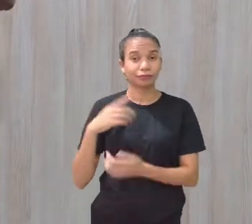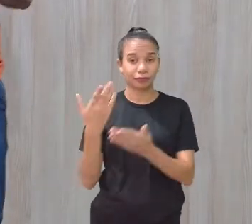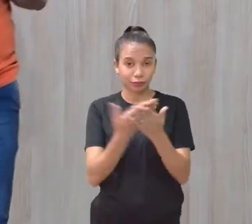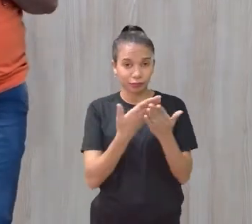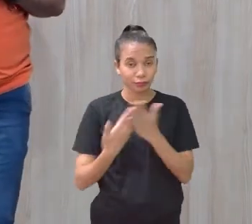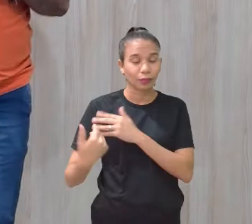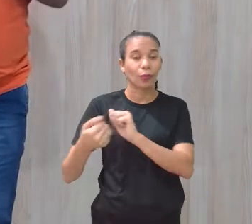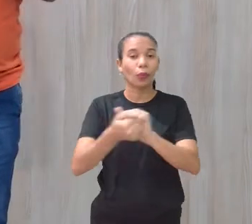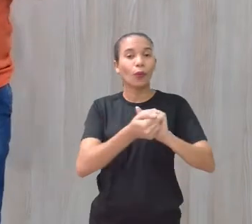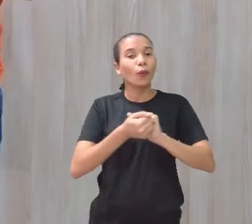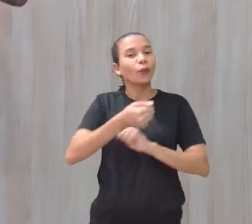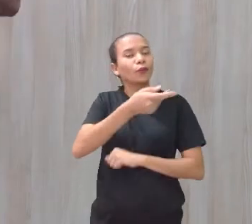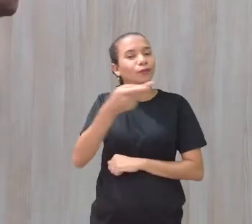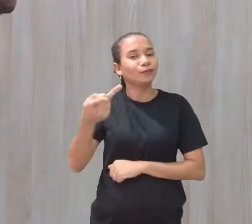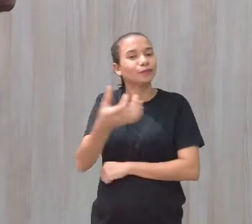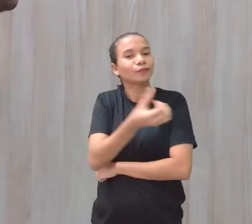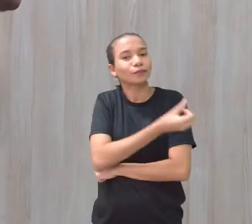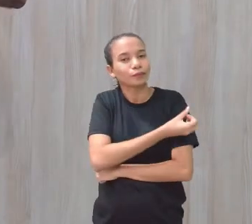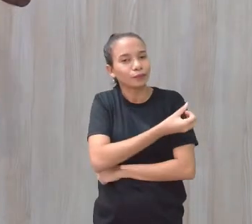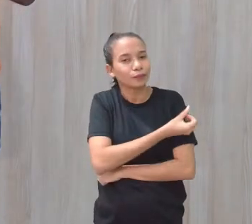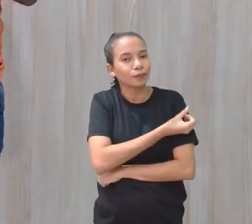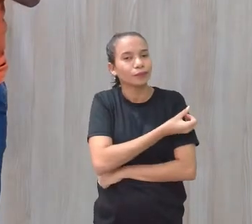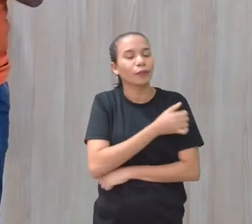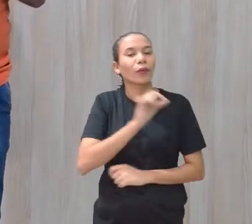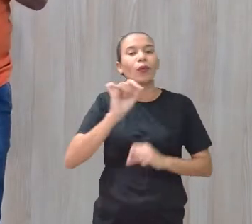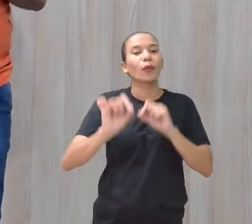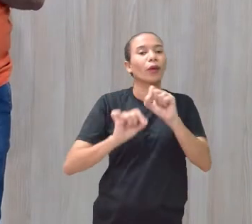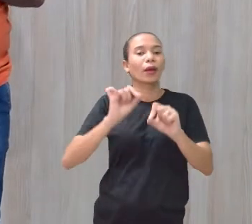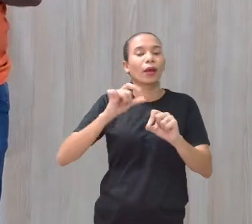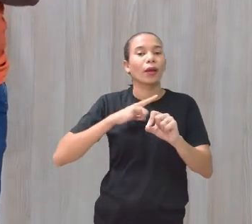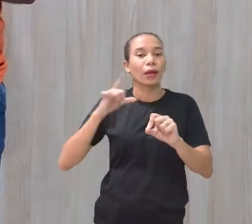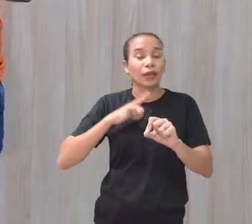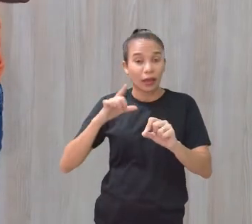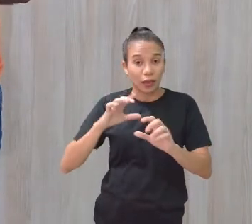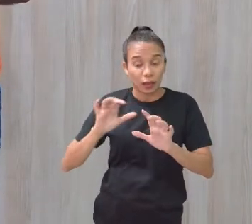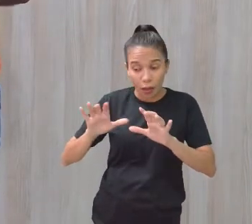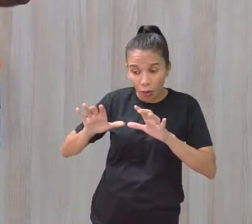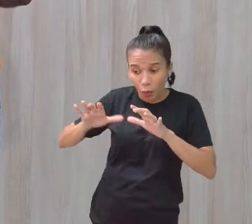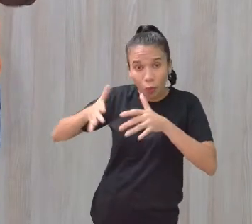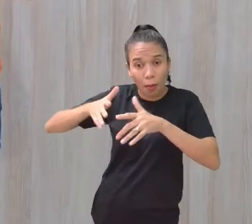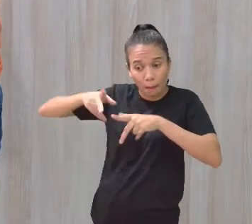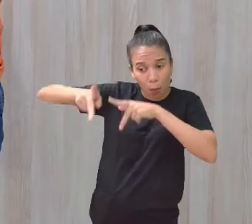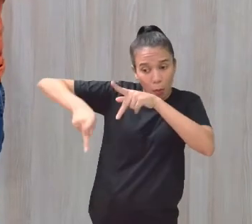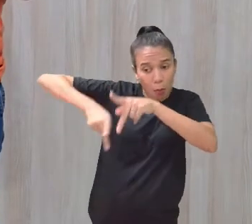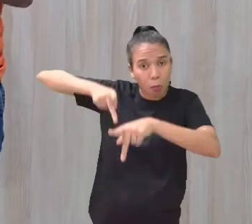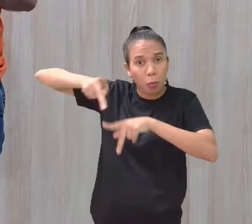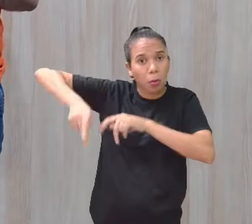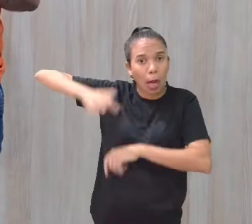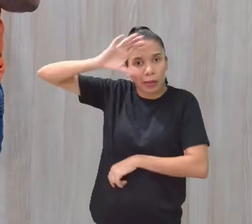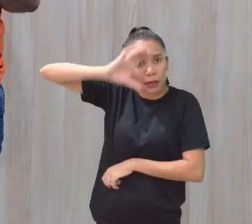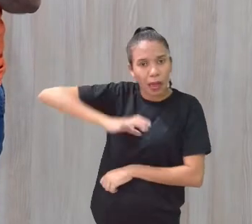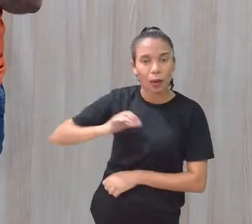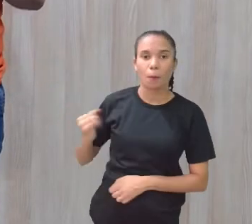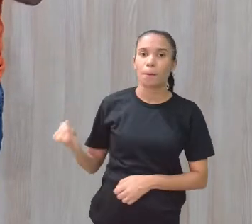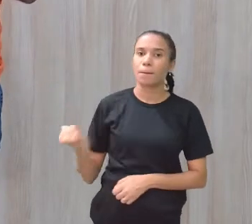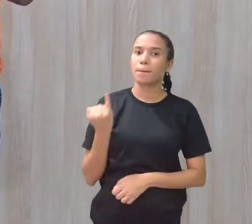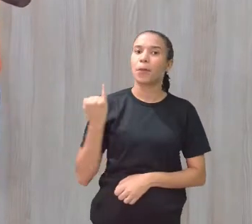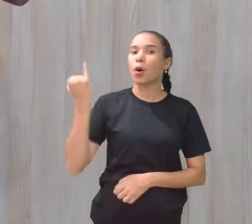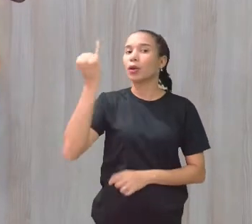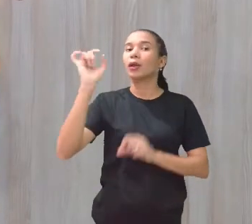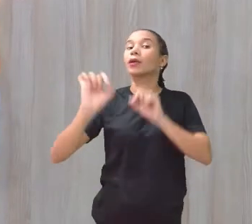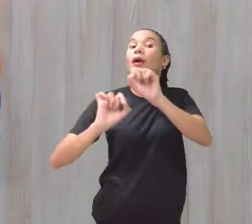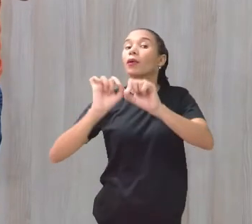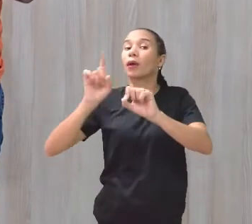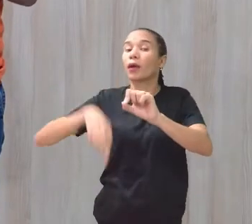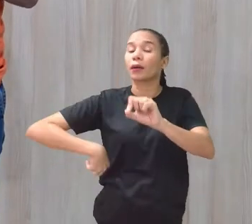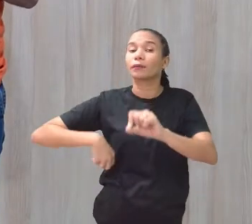trabalhou com vocês no 6º ano, uma civilização muito importante aí do continente africano, que é